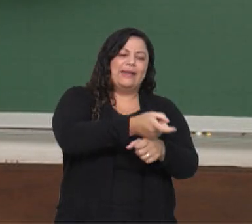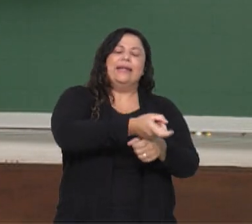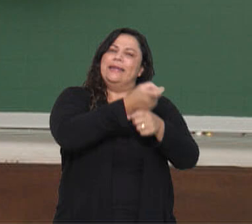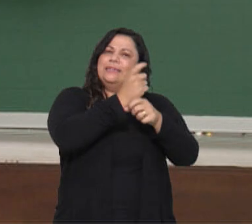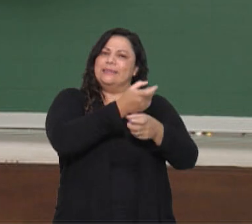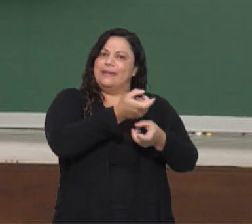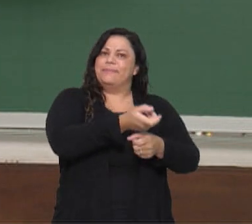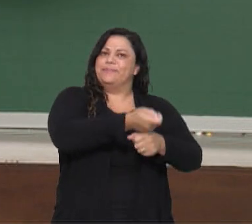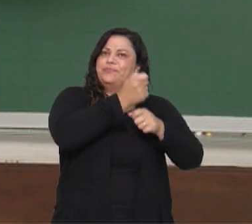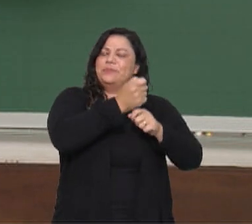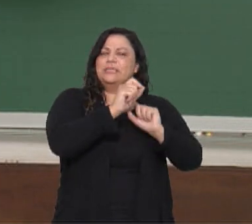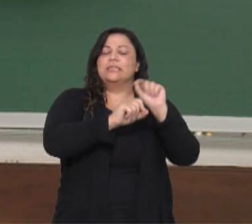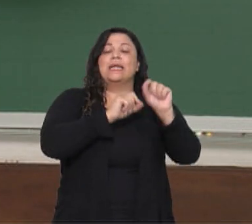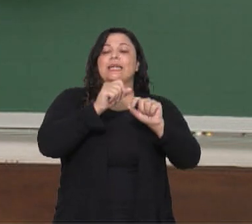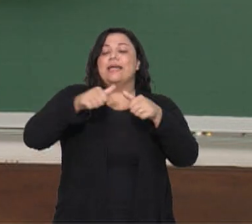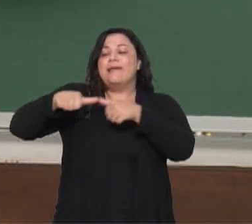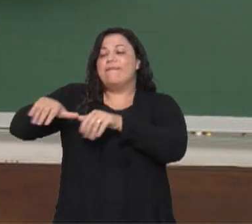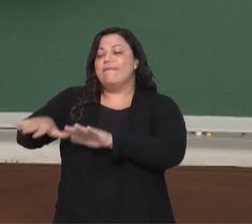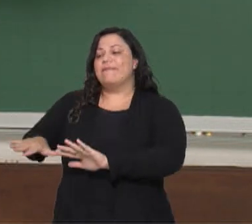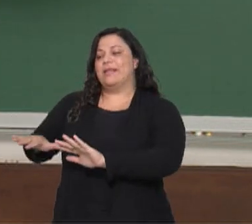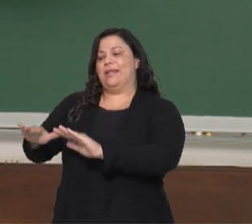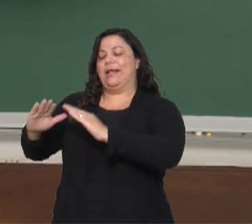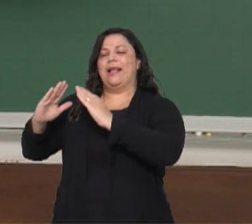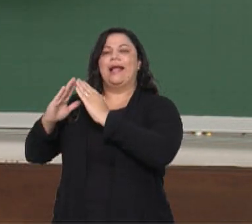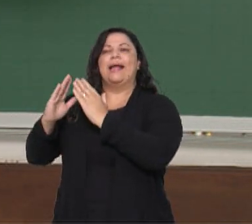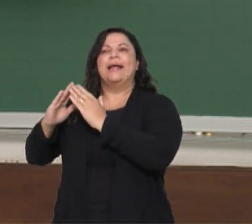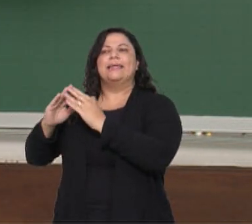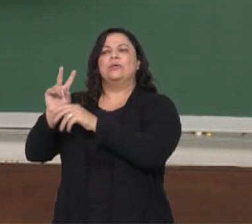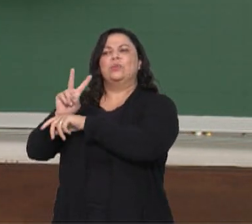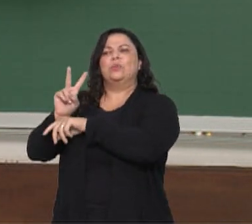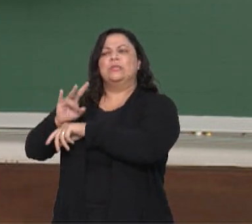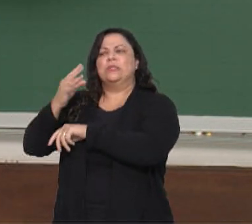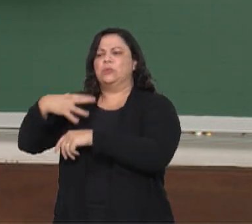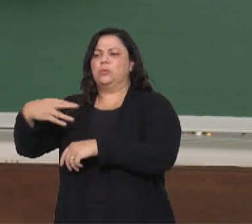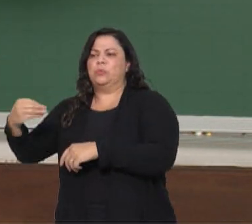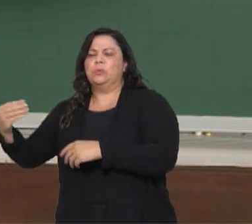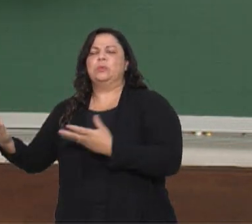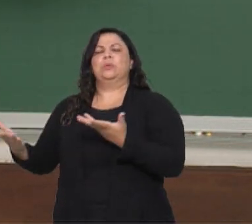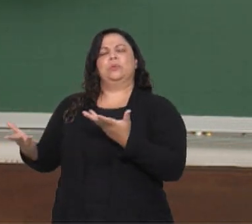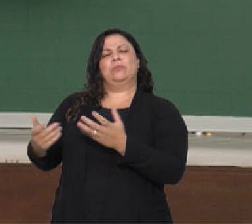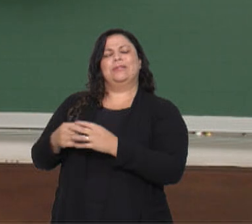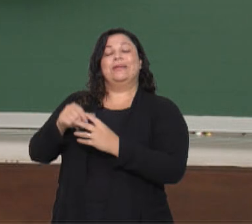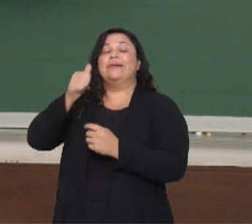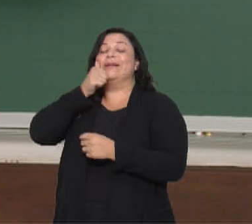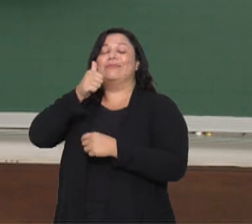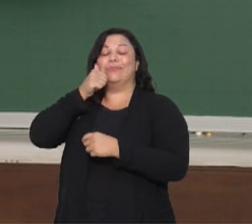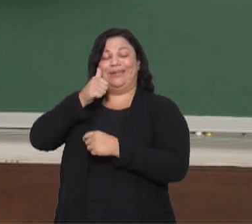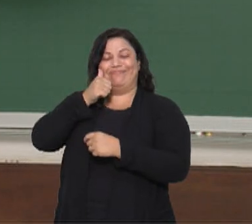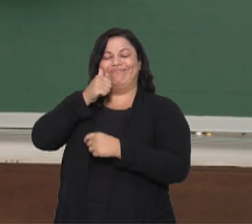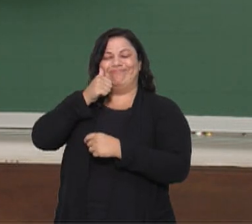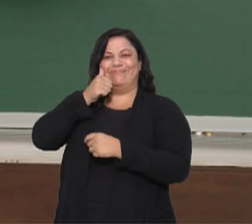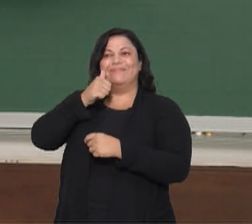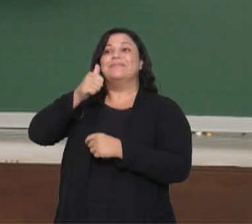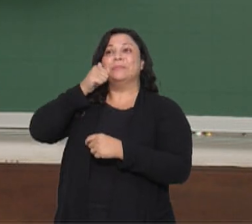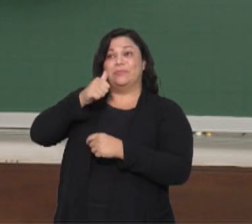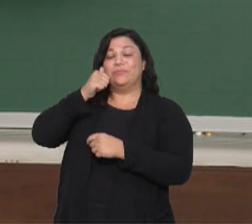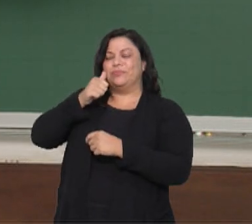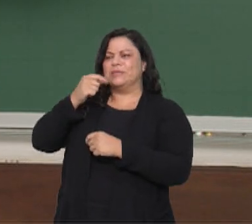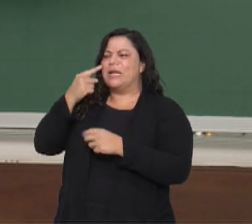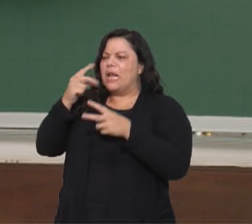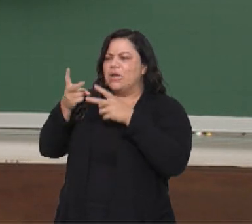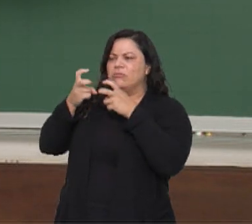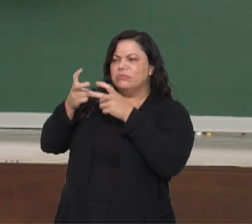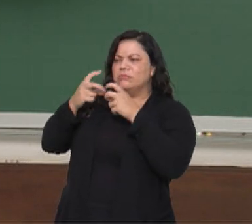A mulher tinha um olhar sobre as plantas, observou que daria para pegar a semente, jogar na terra, fazer a semeadura, ou